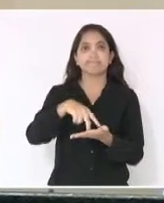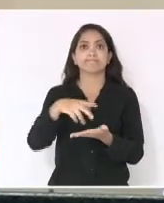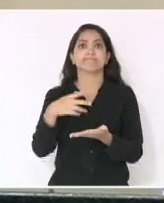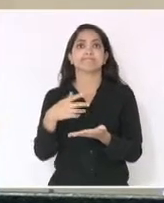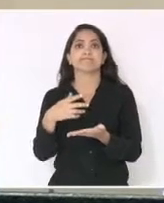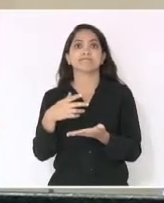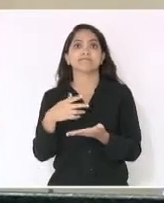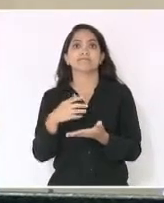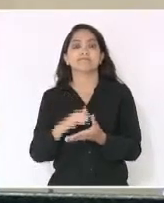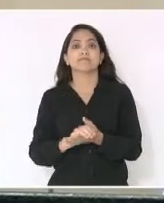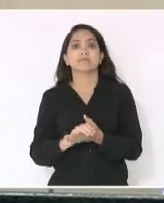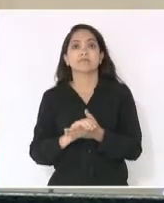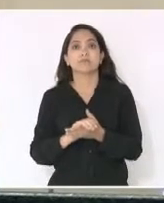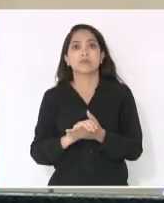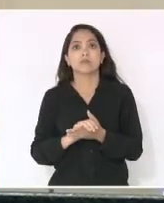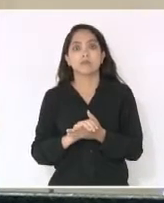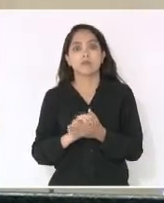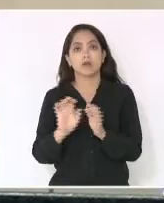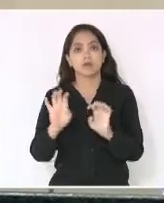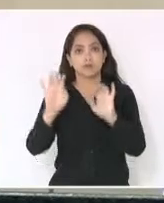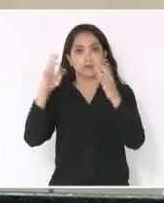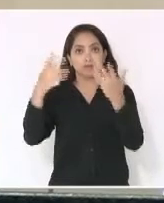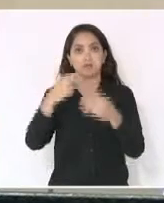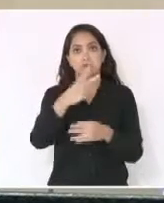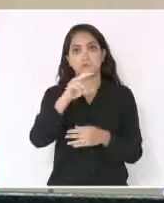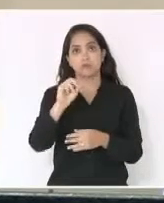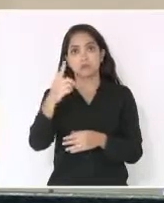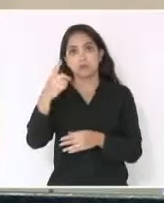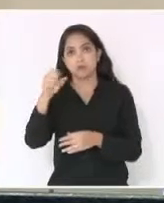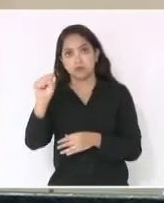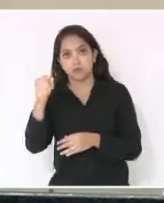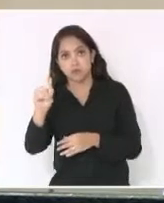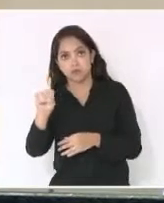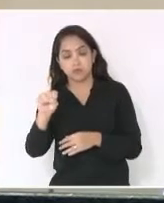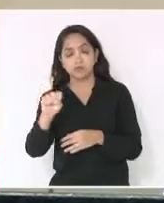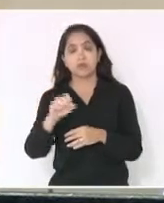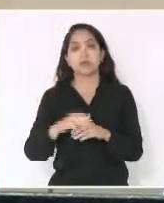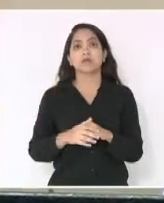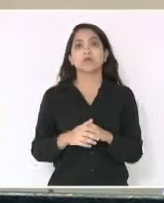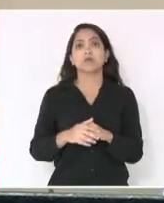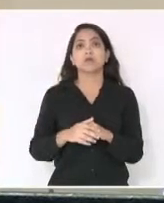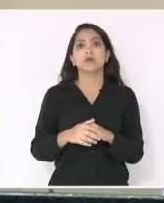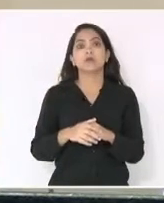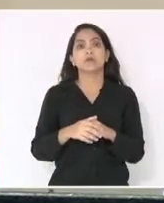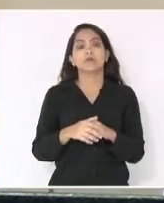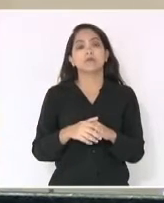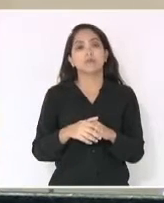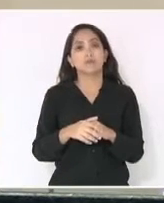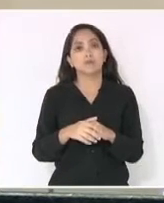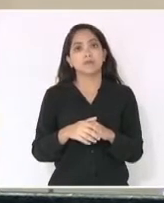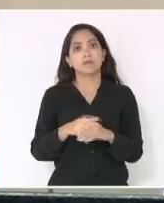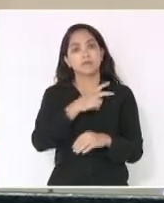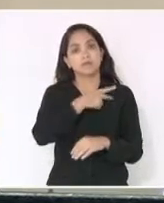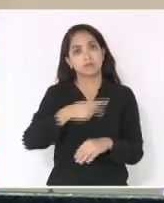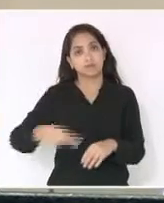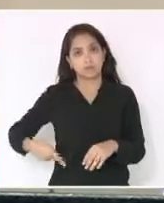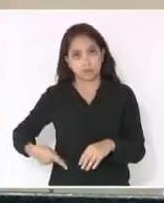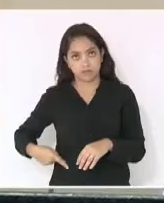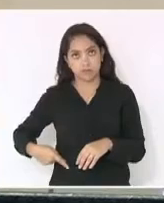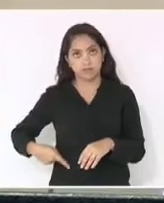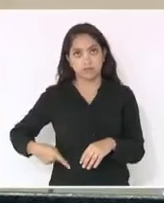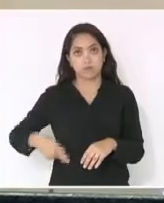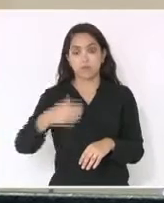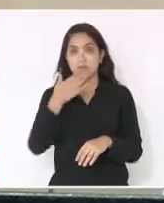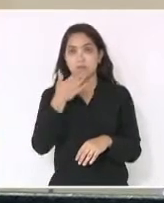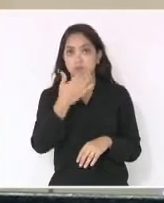esse projeção 2018 por fim ainda com a sessão suspensa a senhora presidente por